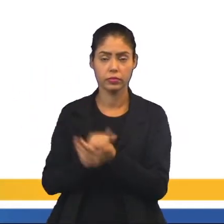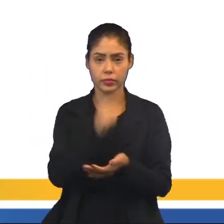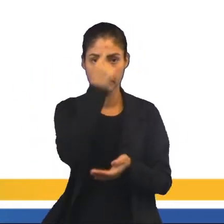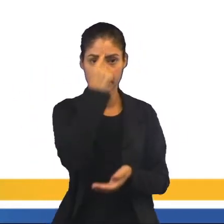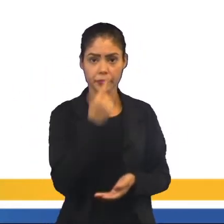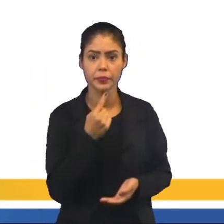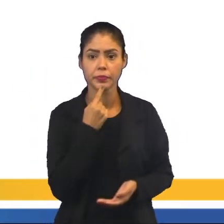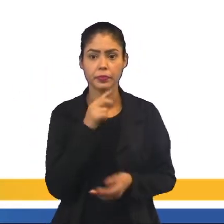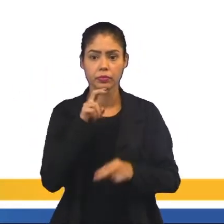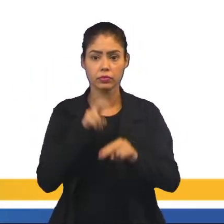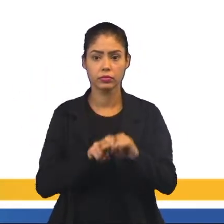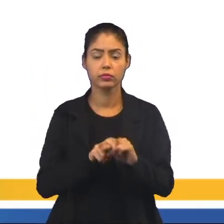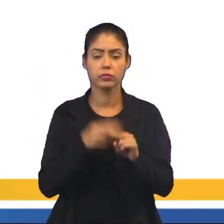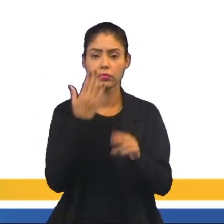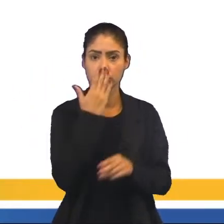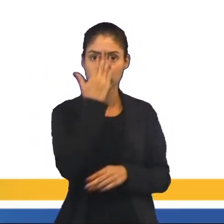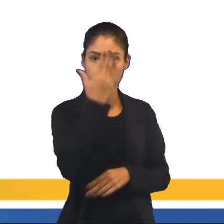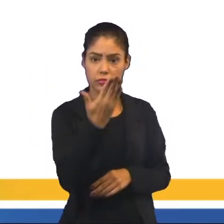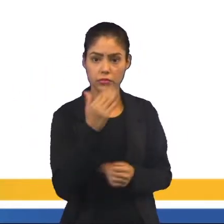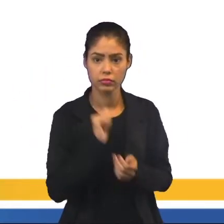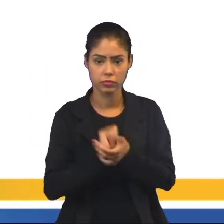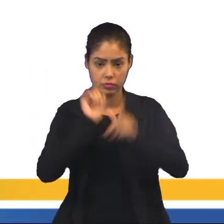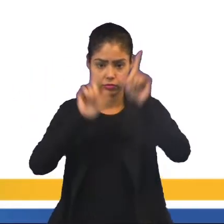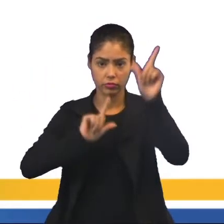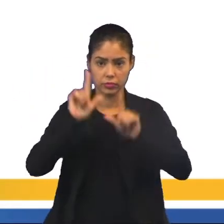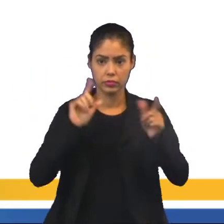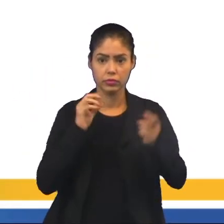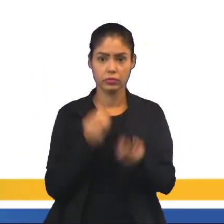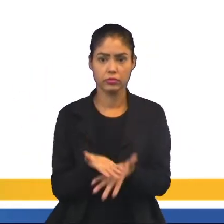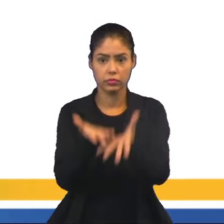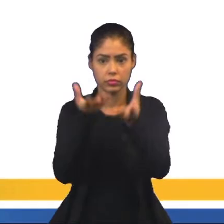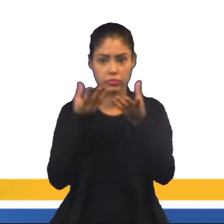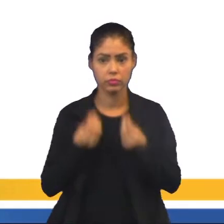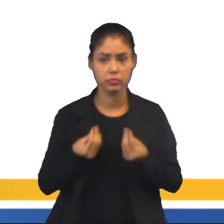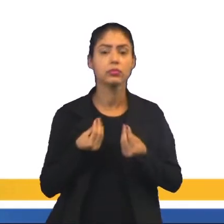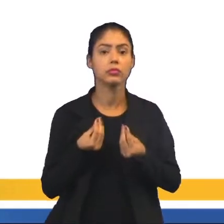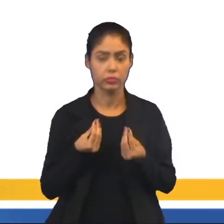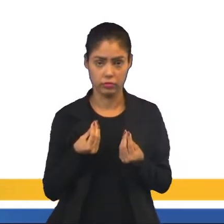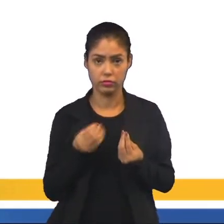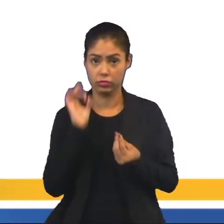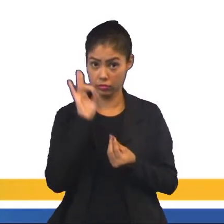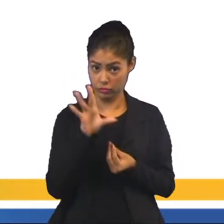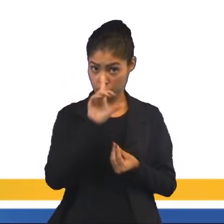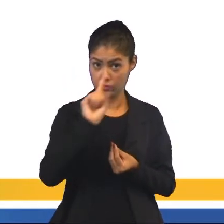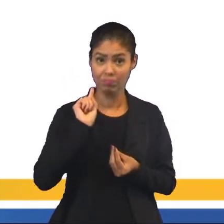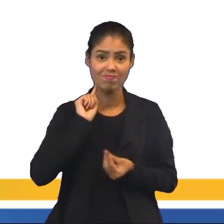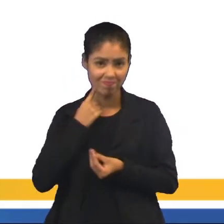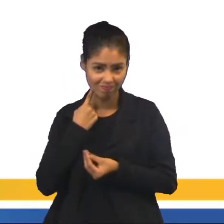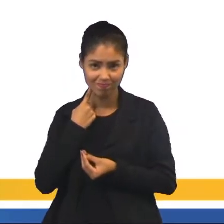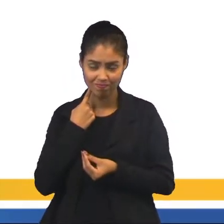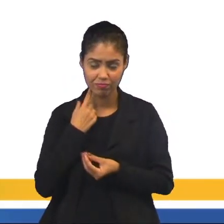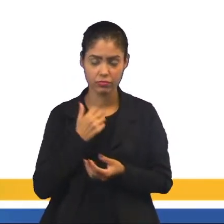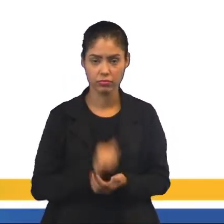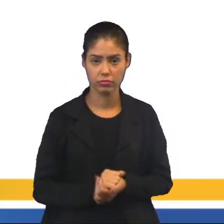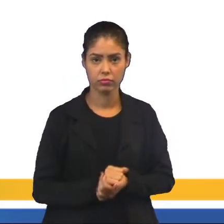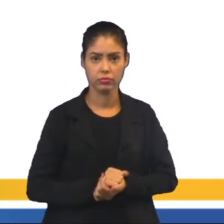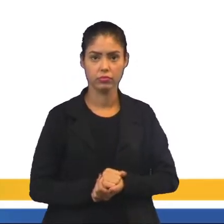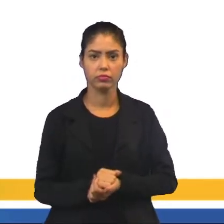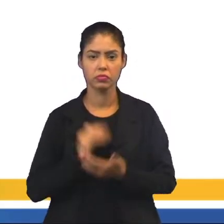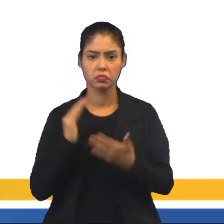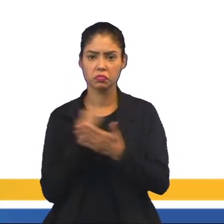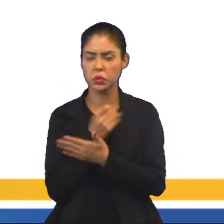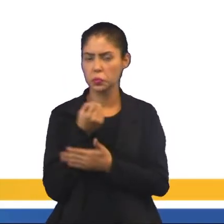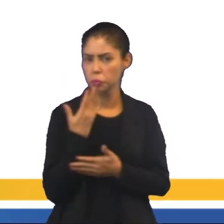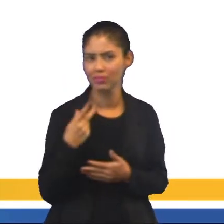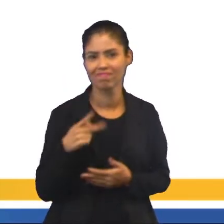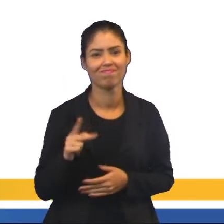uma pessoa sentada, né, diante da televisão, ela está recebendo da TV só lixo, só algo que não